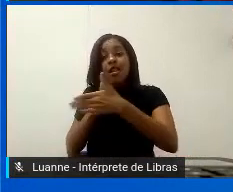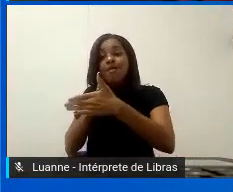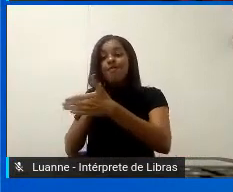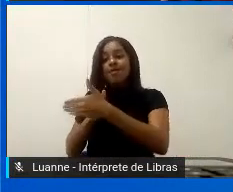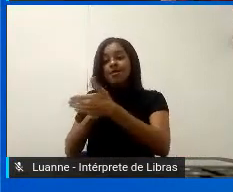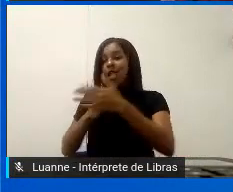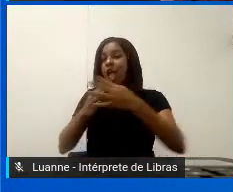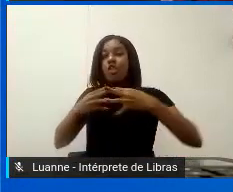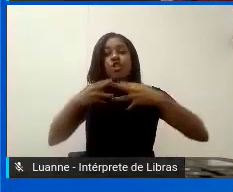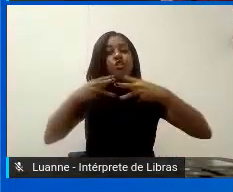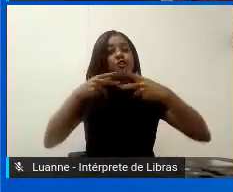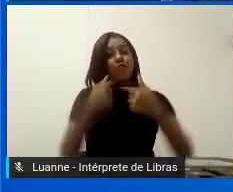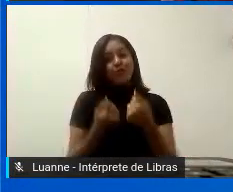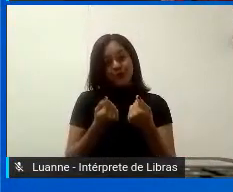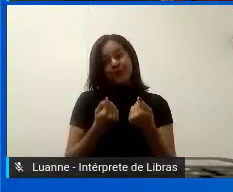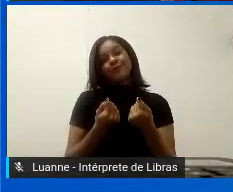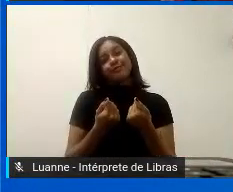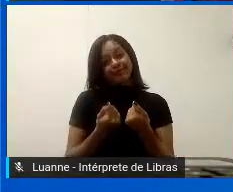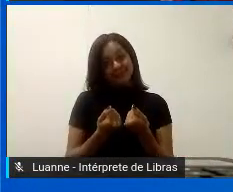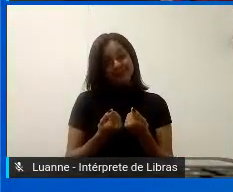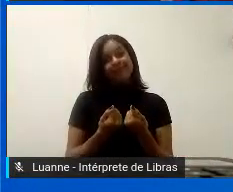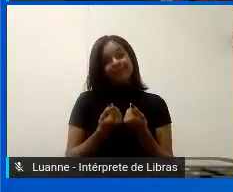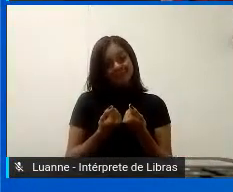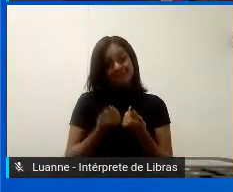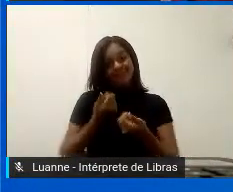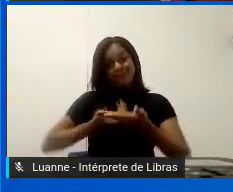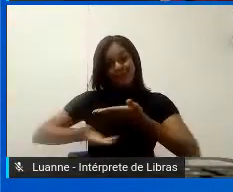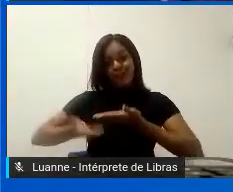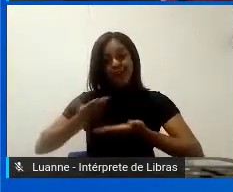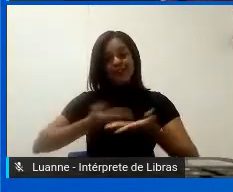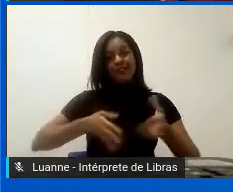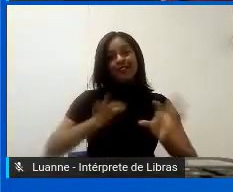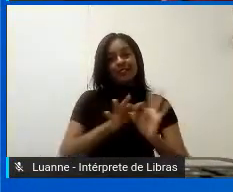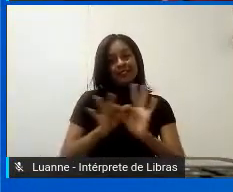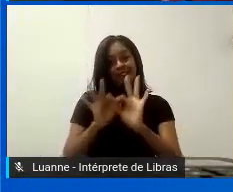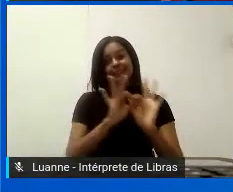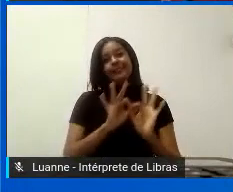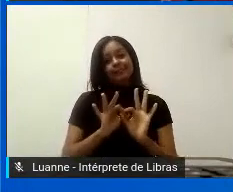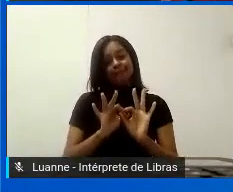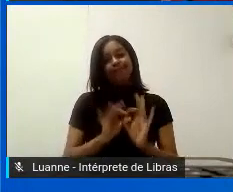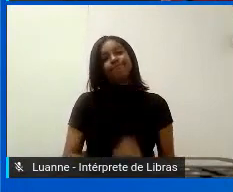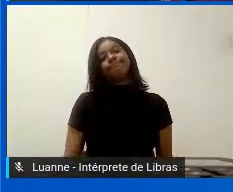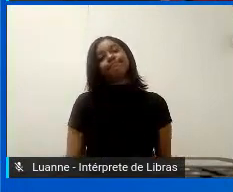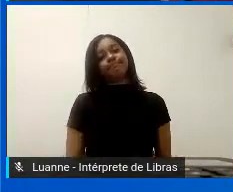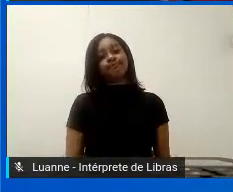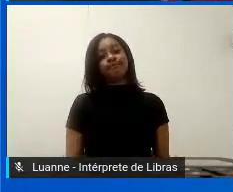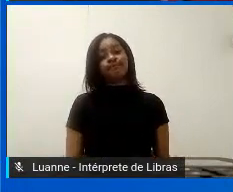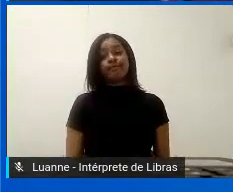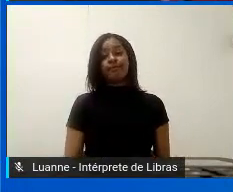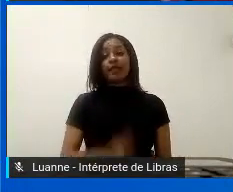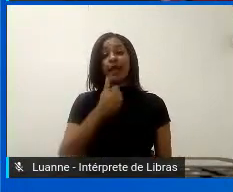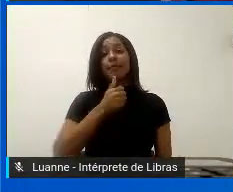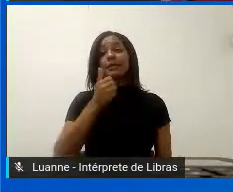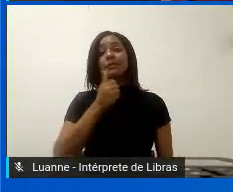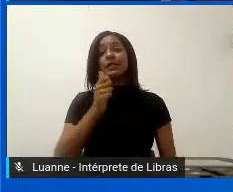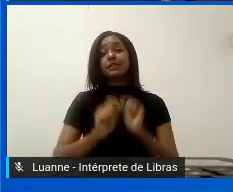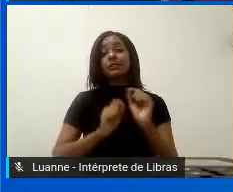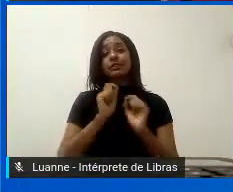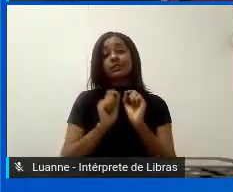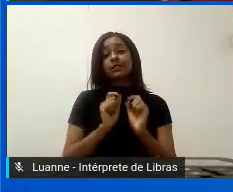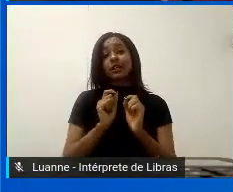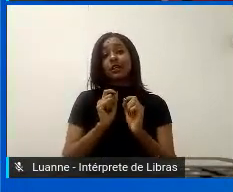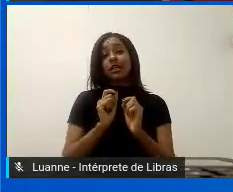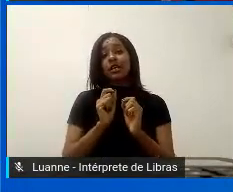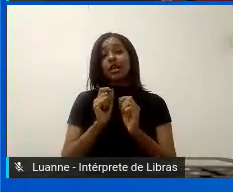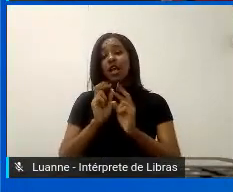isso de certa forma né conversando entre si e a primeira questão que se coloca né é a forma da relação com a tecnologia